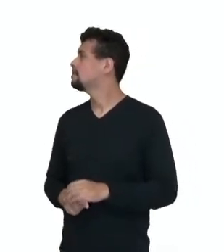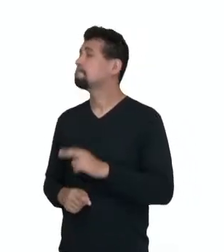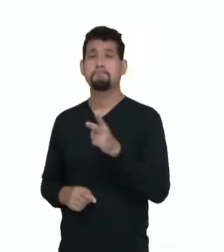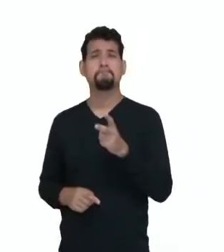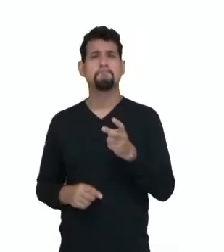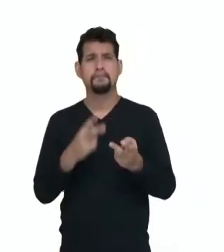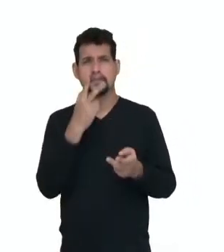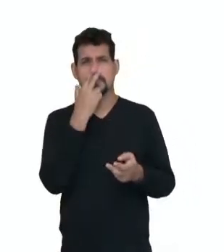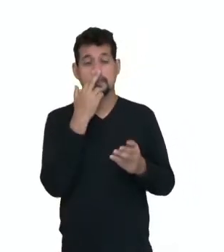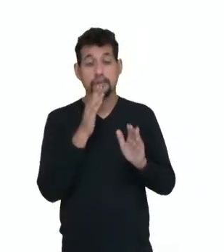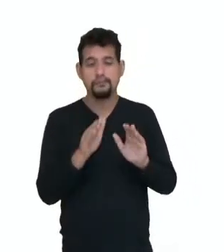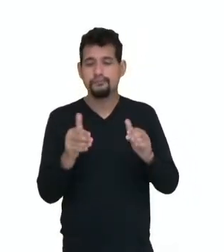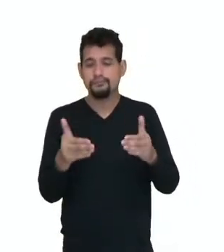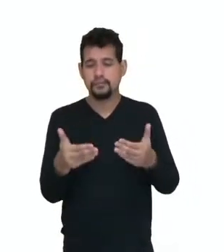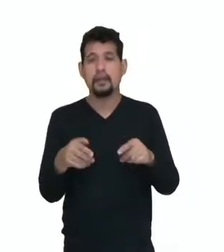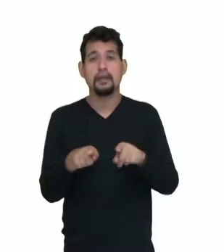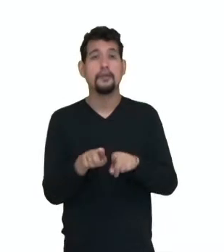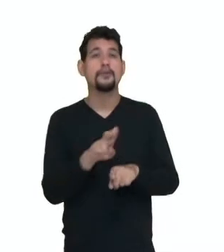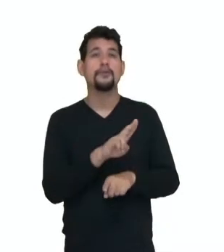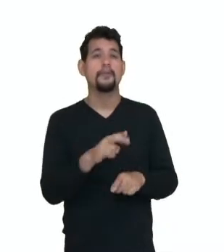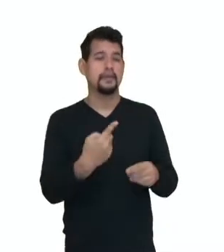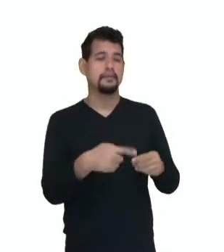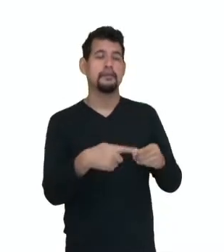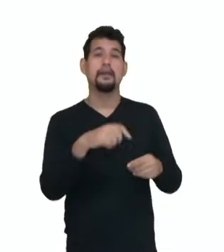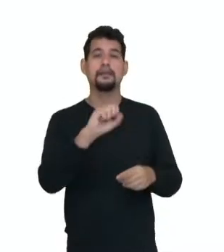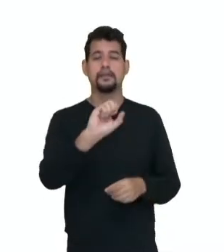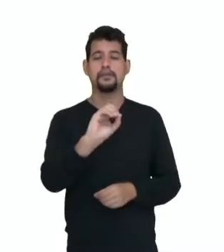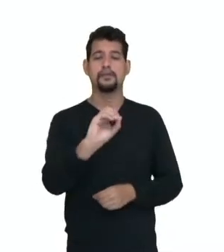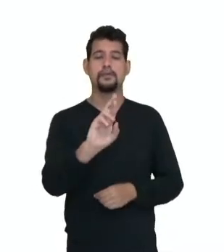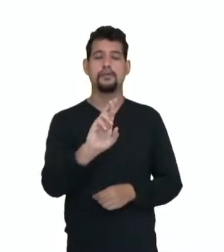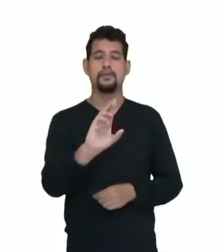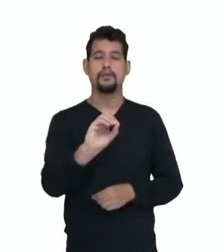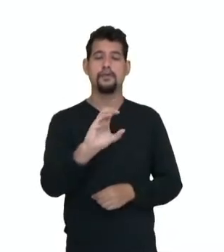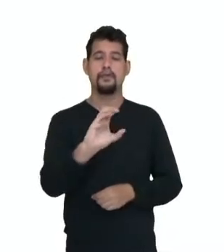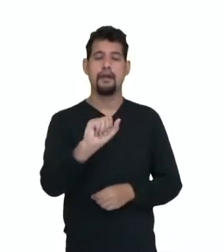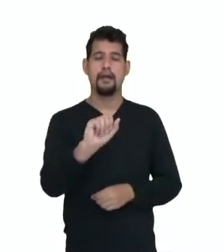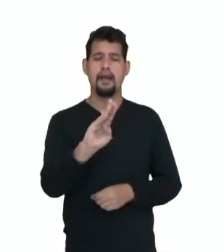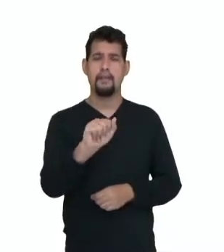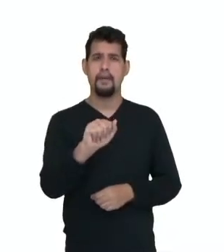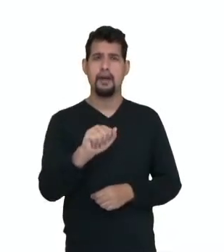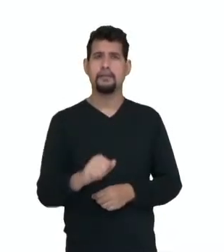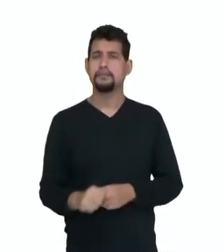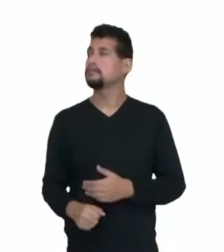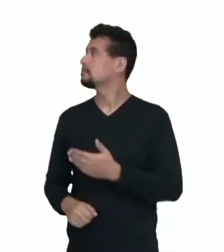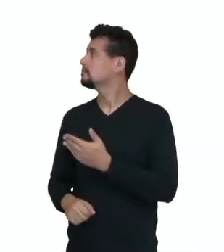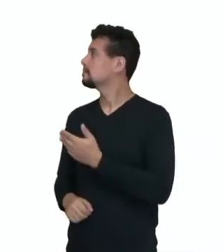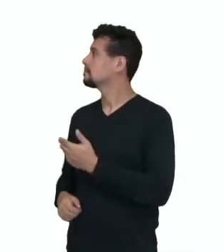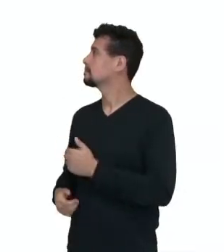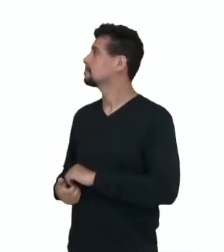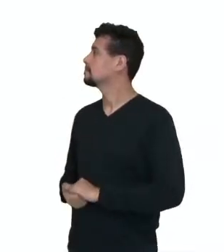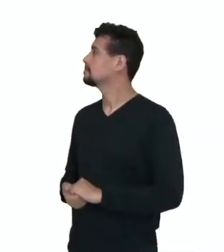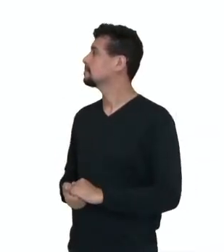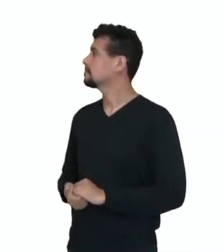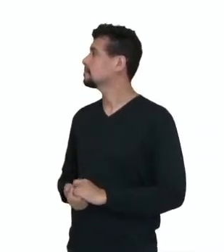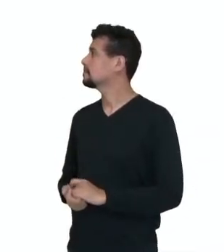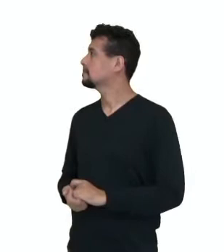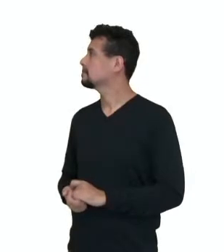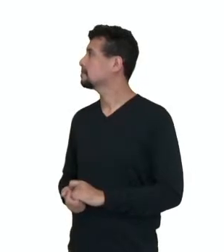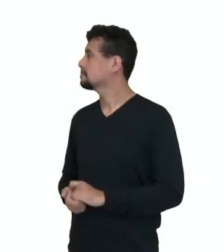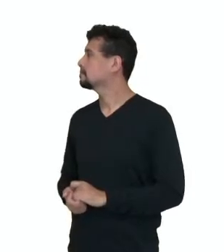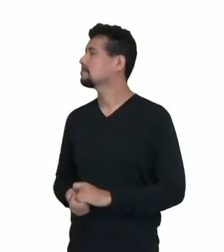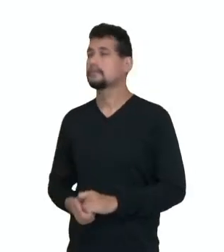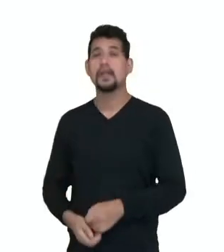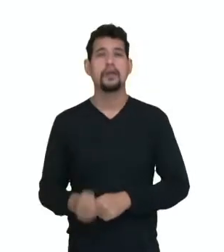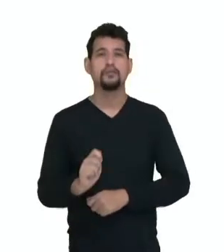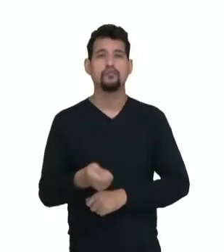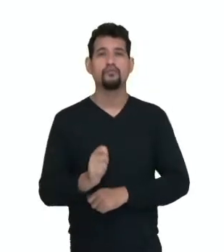onde se concentrava, né, na região de Sorocaba, São Paulo, né, ali o gado, olha só, então, com carruagens